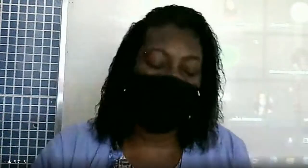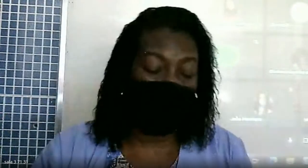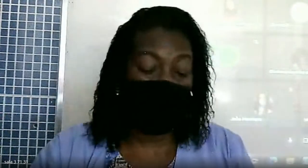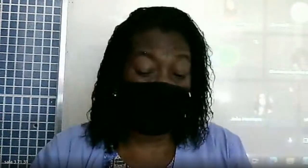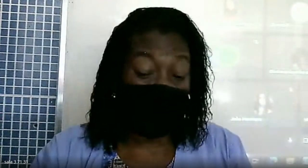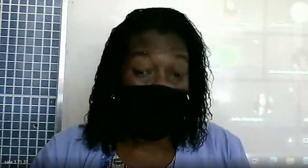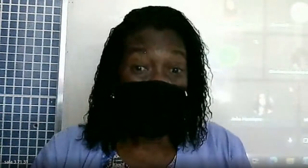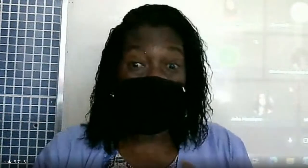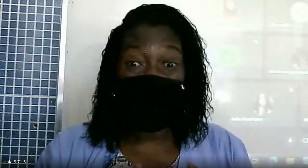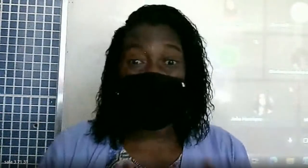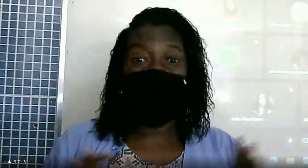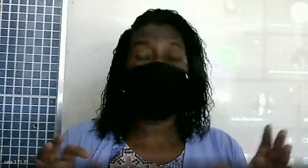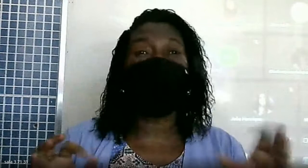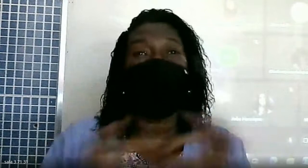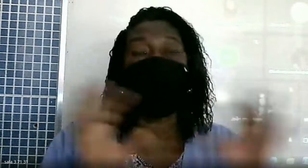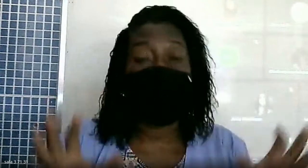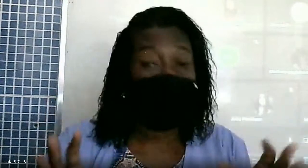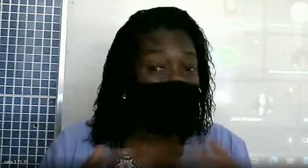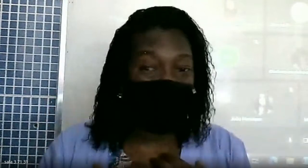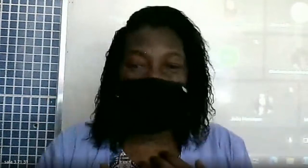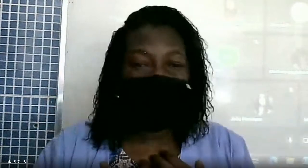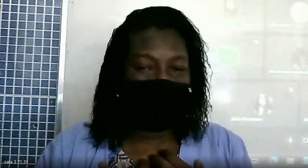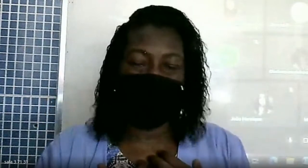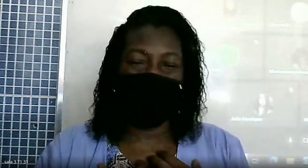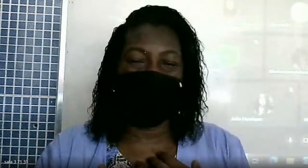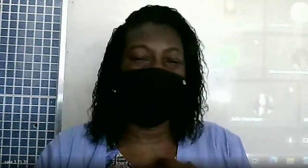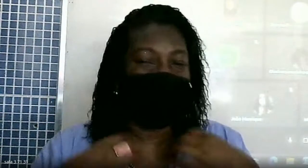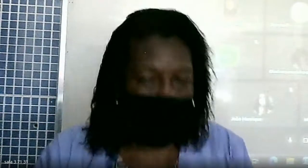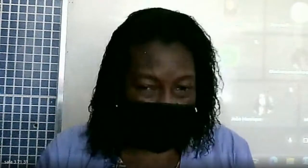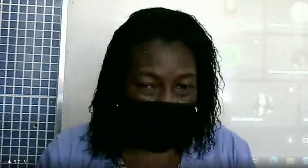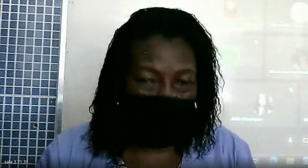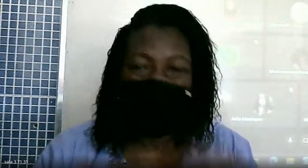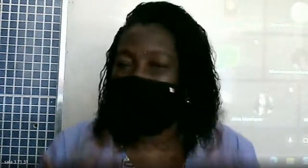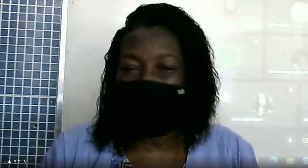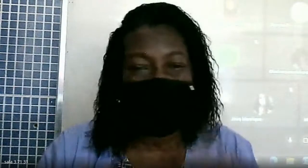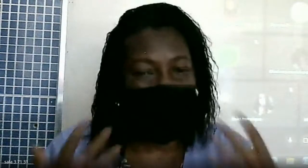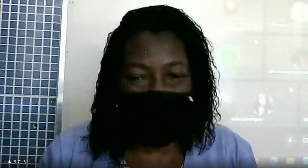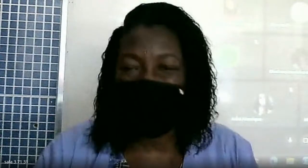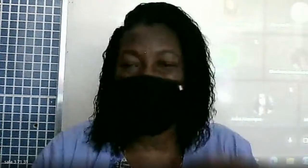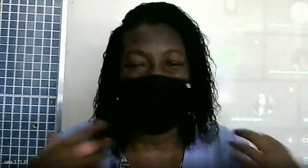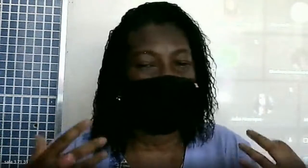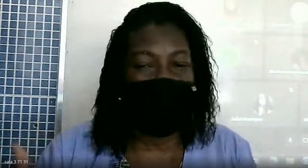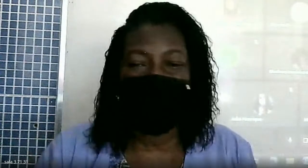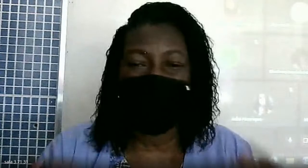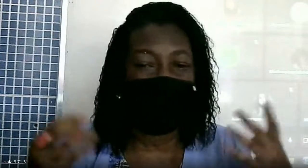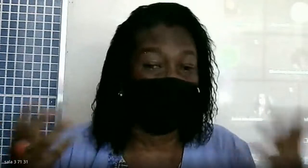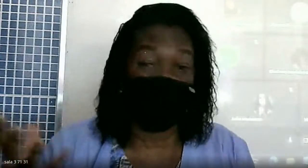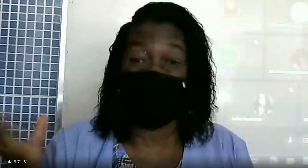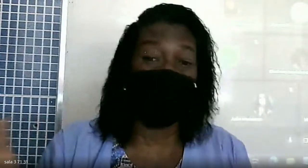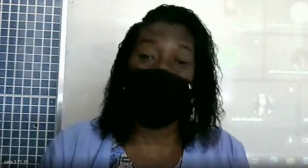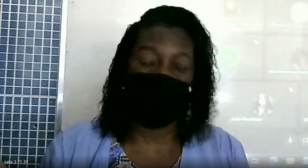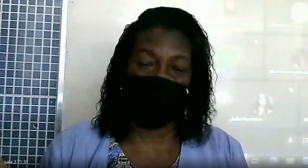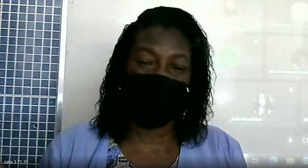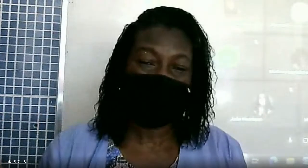encarnando, né? Brincando, porque do jeito. A gente é livre, gente. A gente dança do jeito que a gente sabe, a gente quer, do